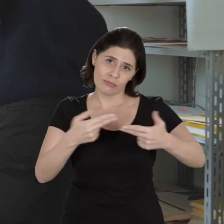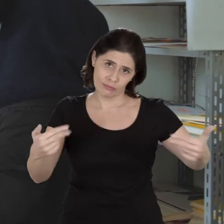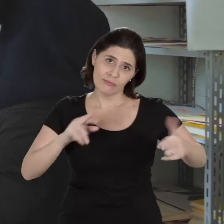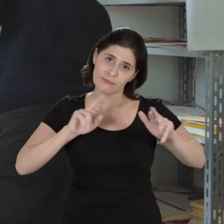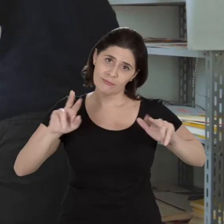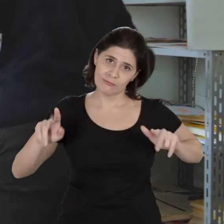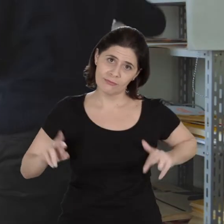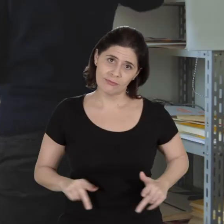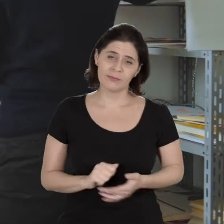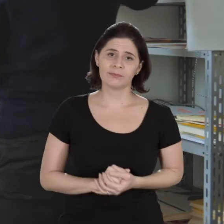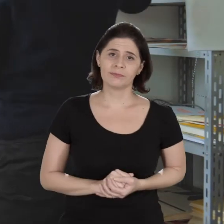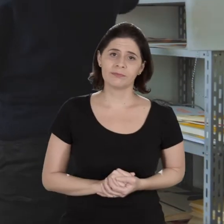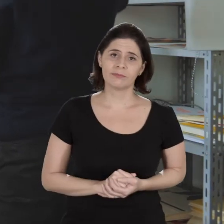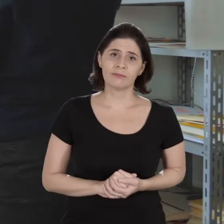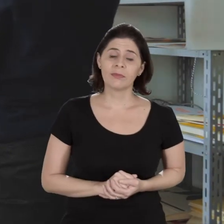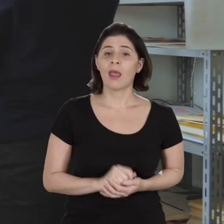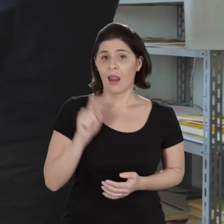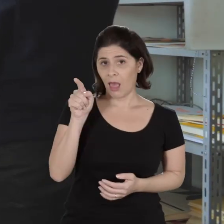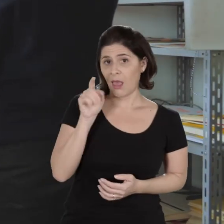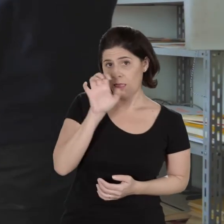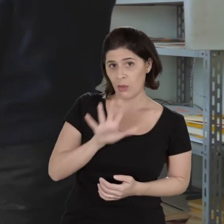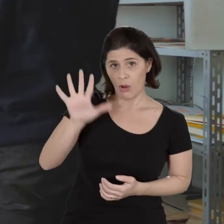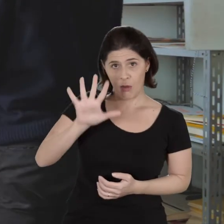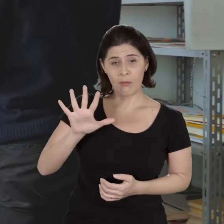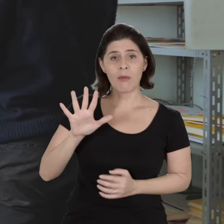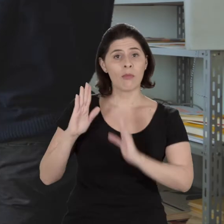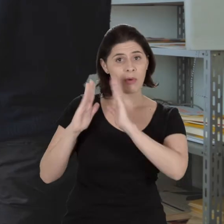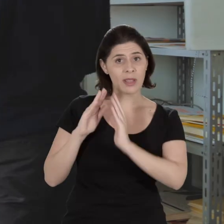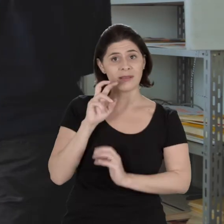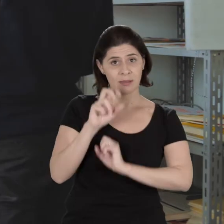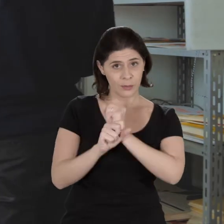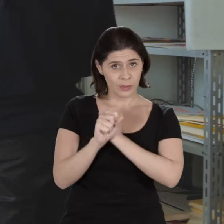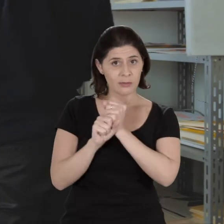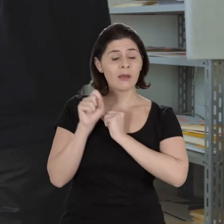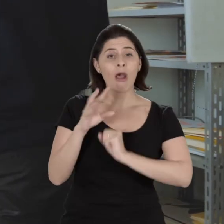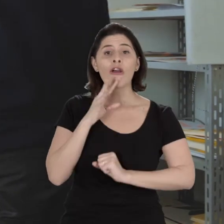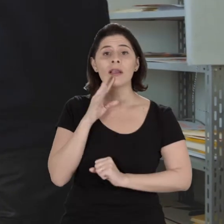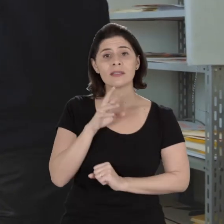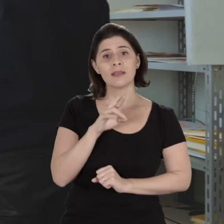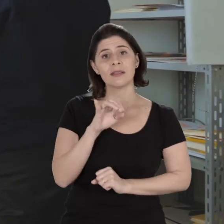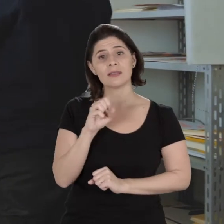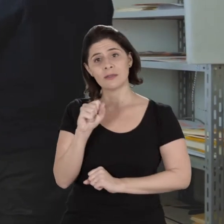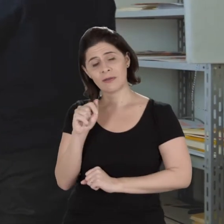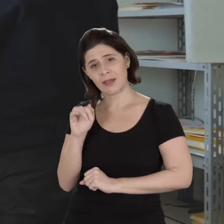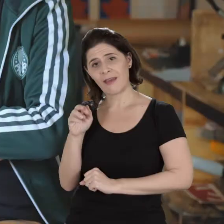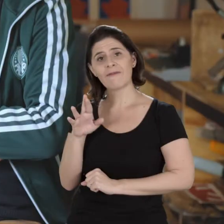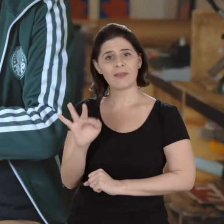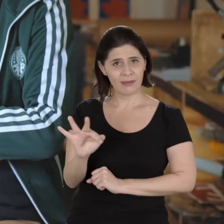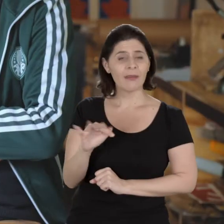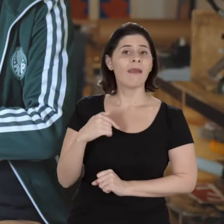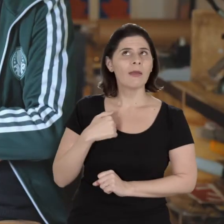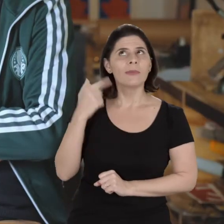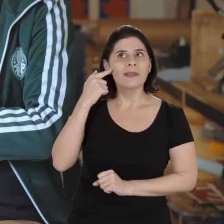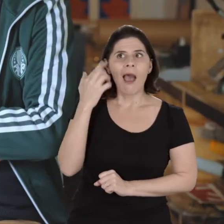Morei na Europa por 5 anos. Lá eu conheci a risográfica. Logo que eu conheci, eu já vi que ia ser uma coisa que eu ia me apaixonar. E eu sempre